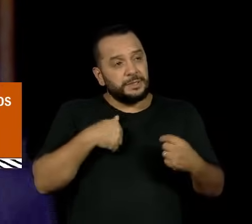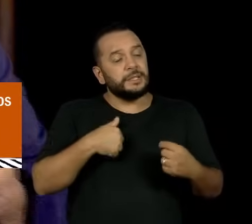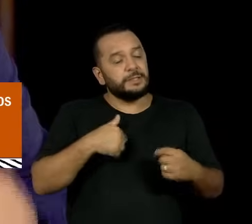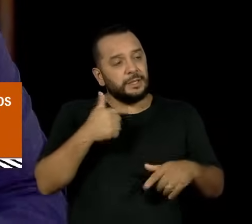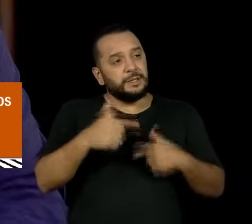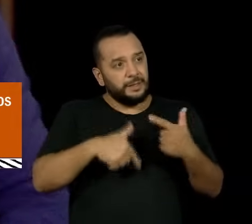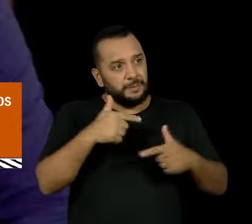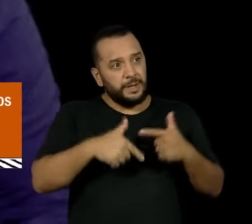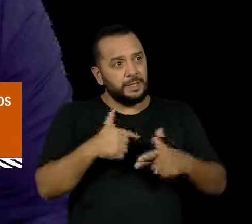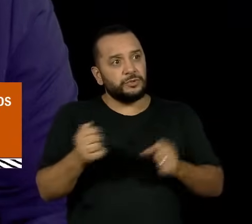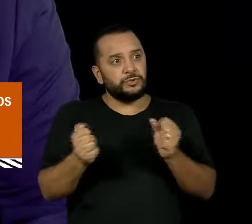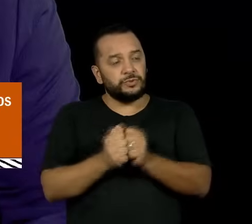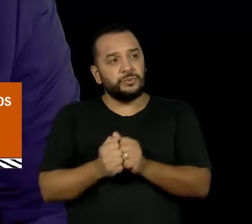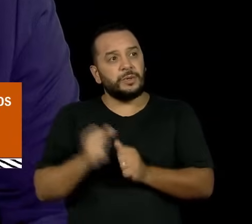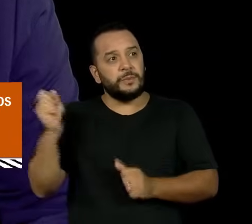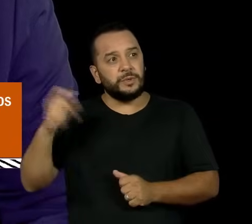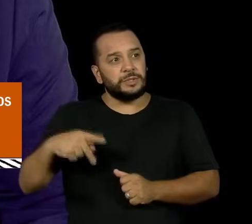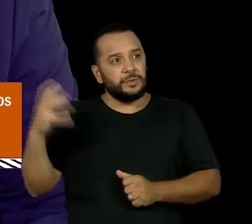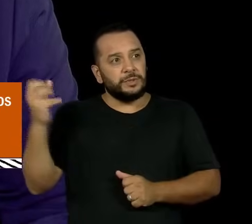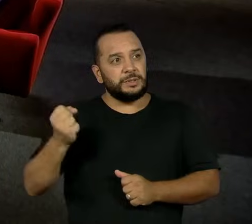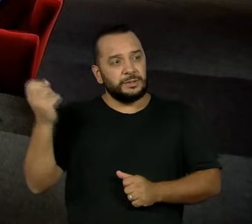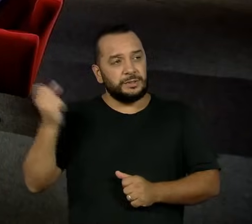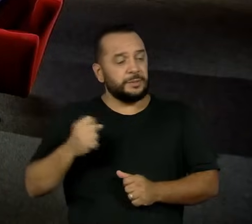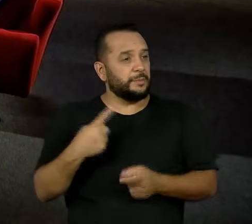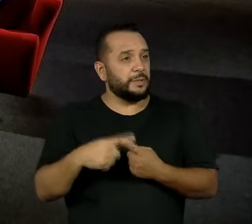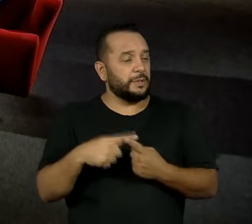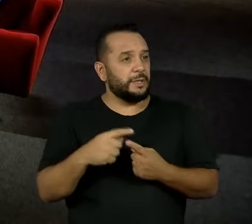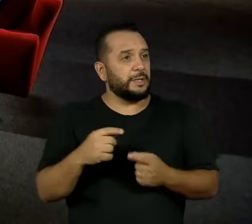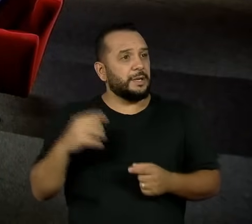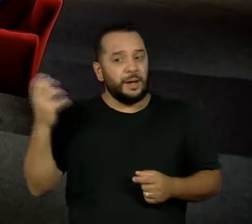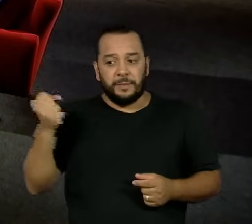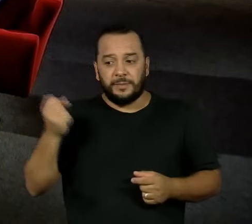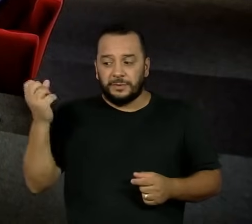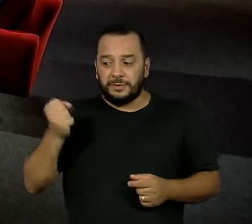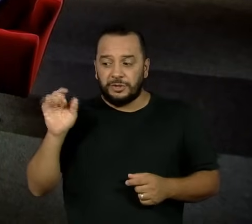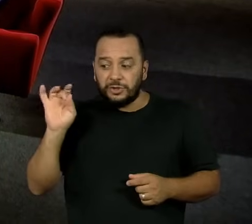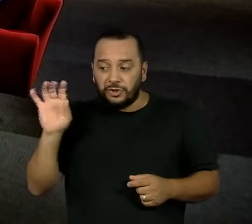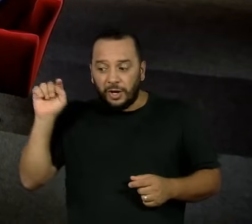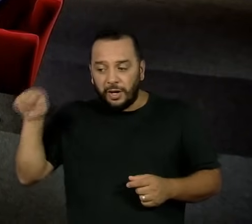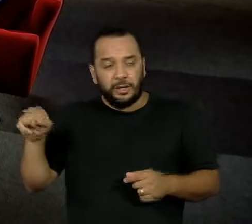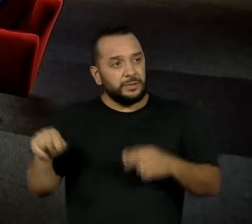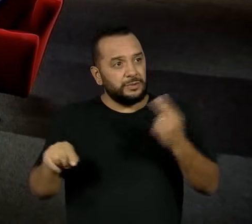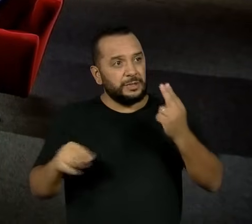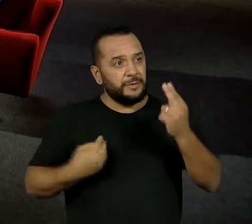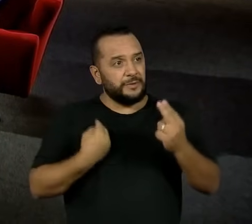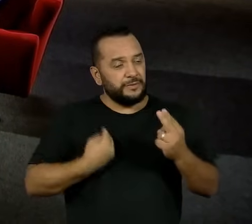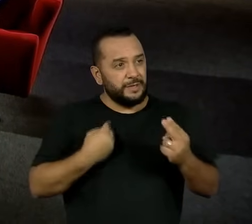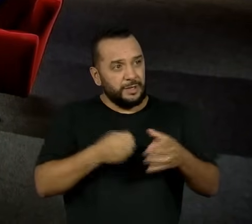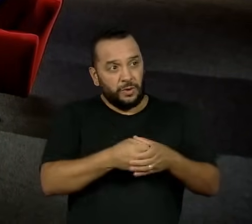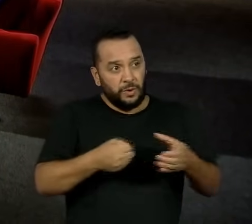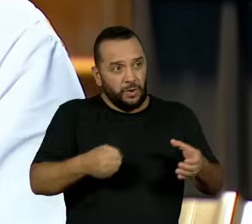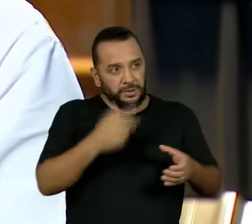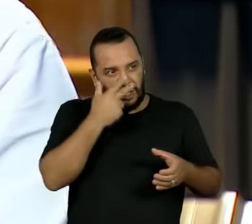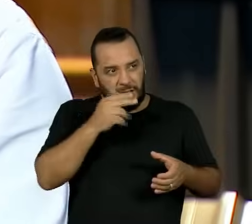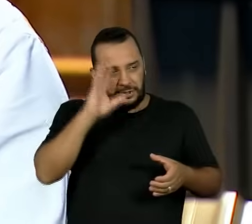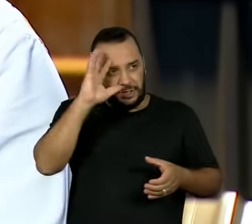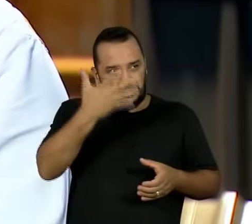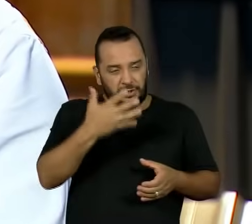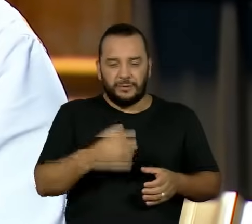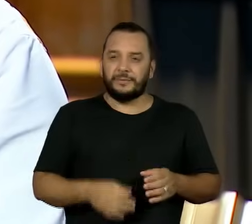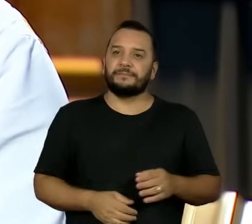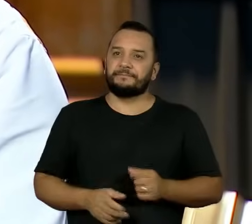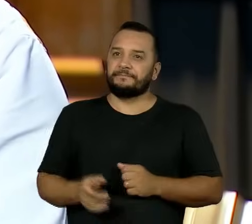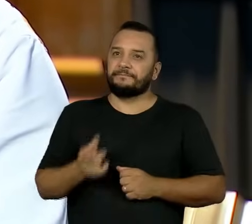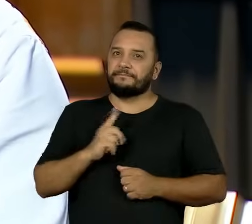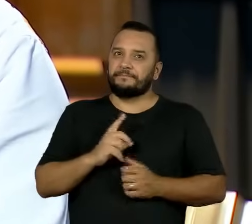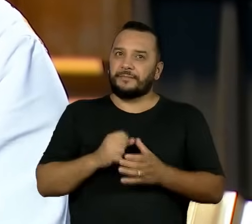aposentadoria que não dá para sobreviver. E aí, cotas é uma coisa que resolve? O termo